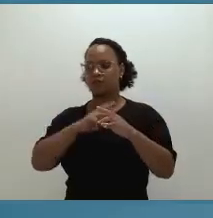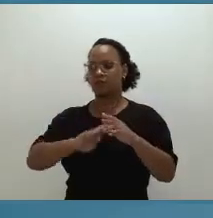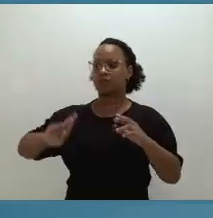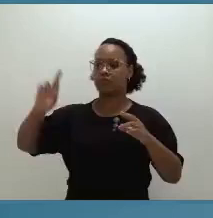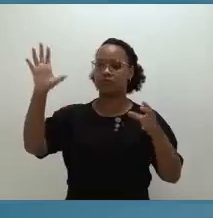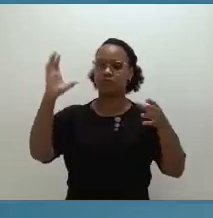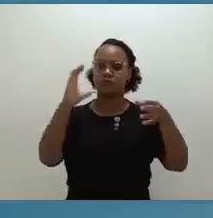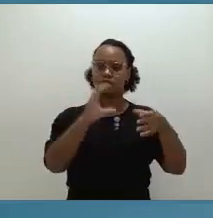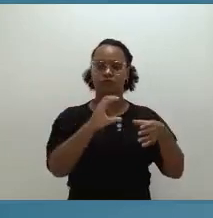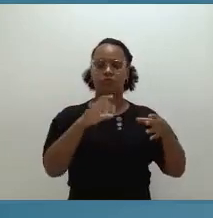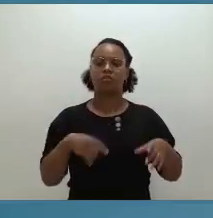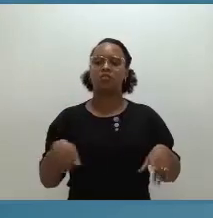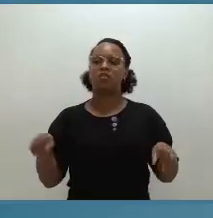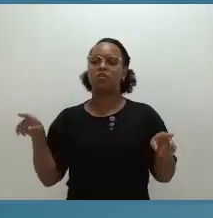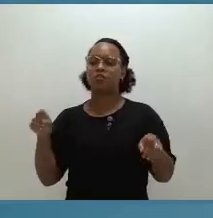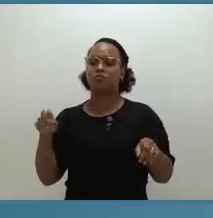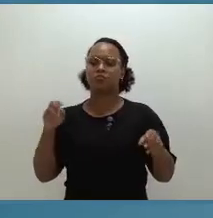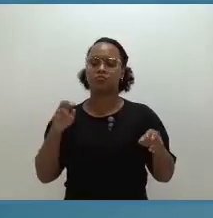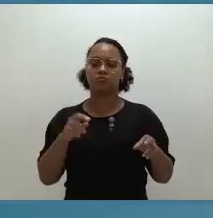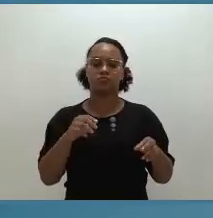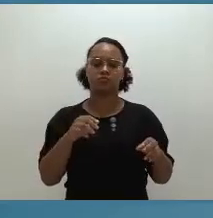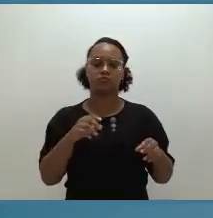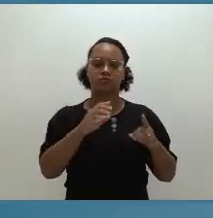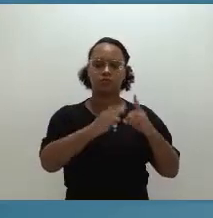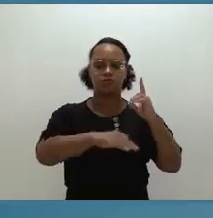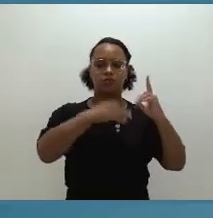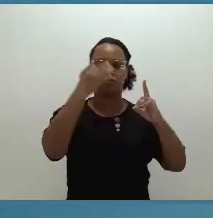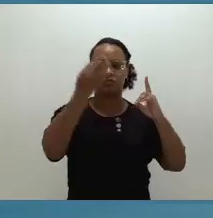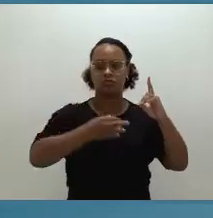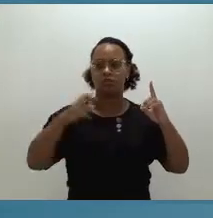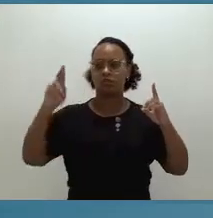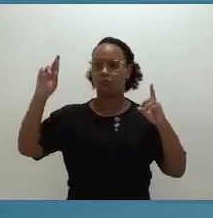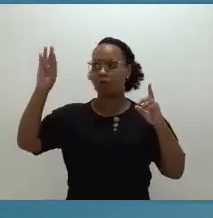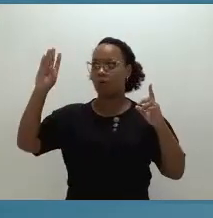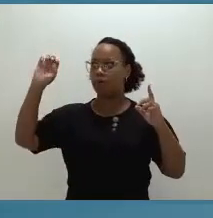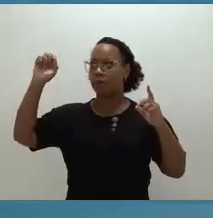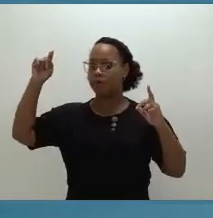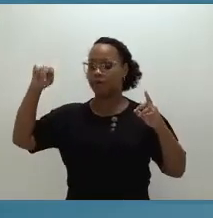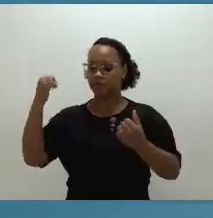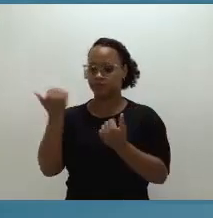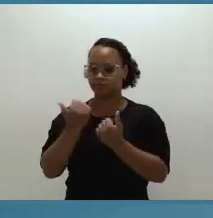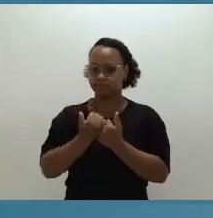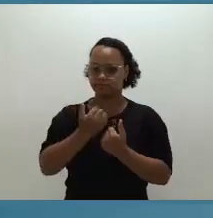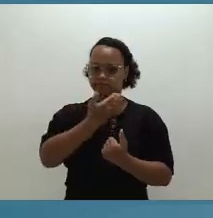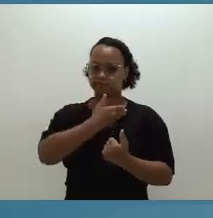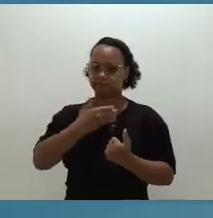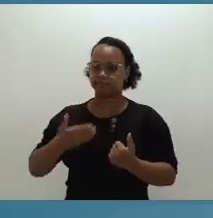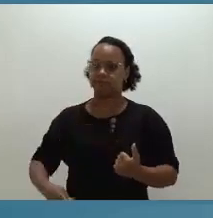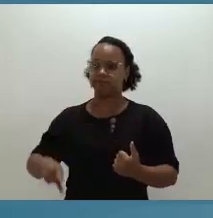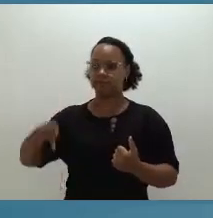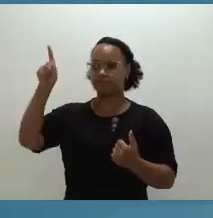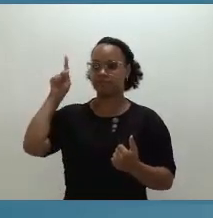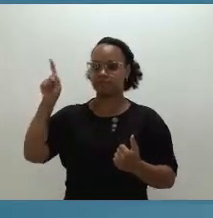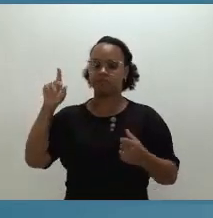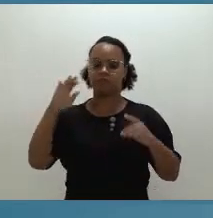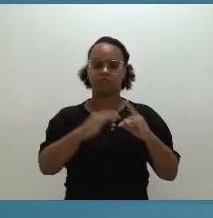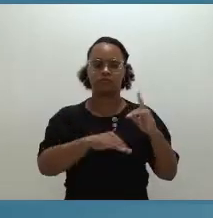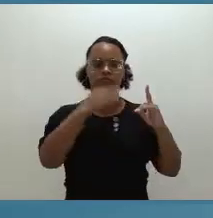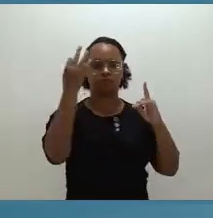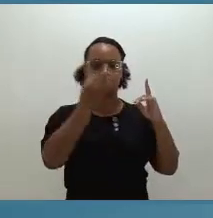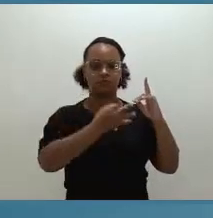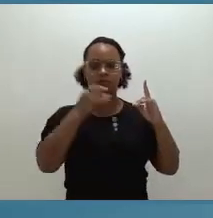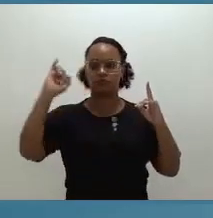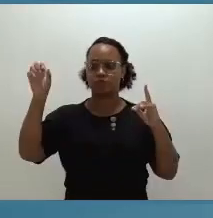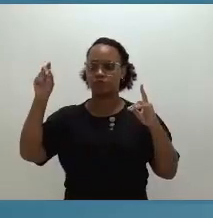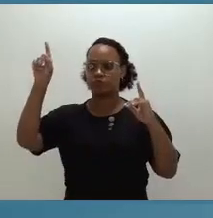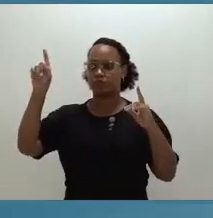Desembargador Roberto Gonçalves de Moura, na posição de vice-presidente, desembargador José Roberto Pinheiro Maia Bezerra